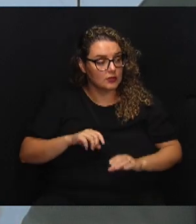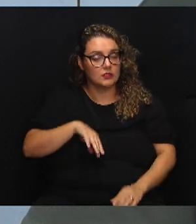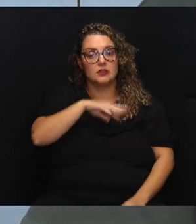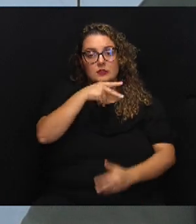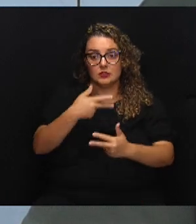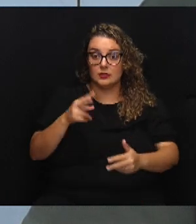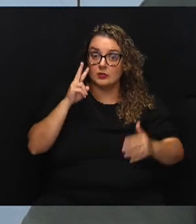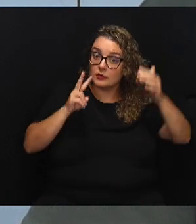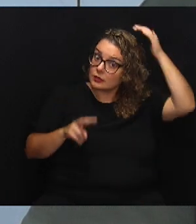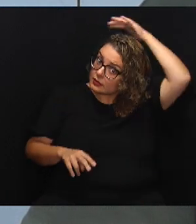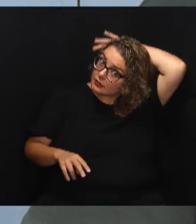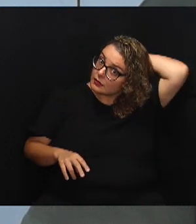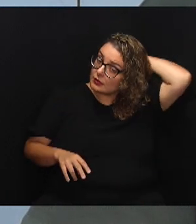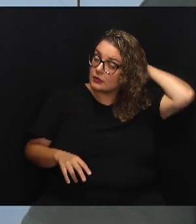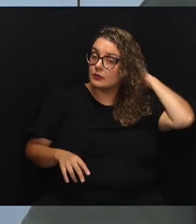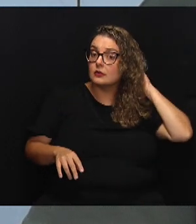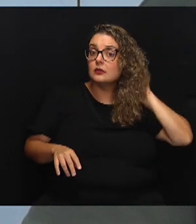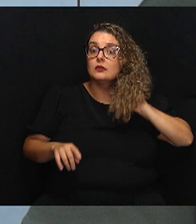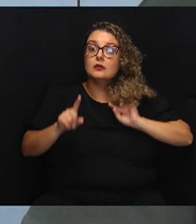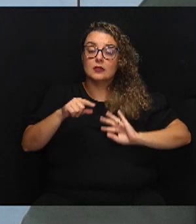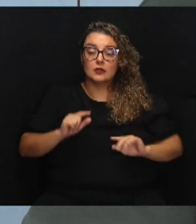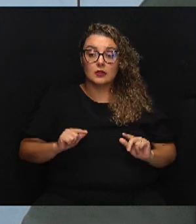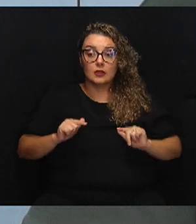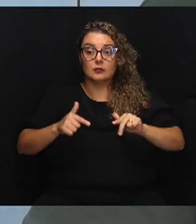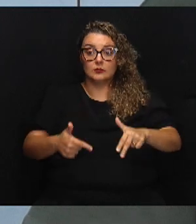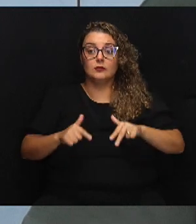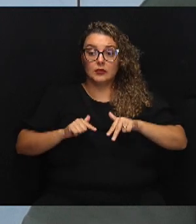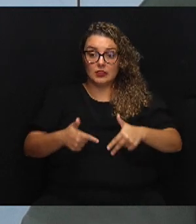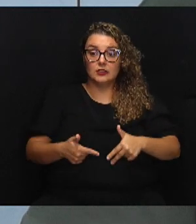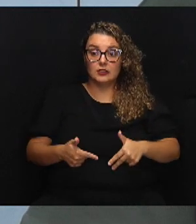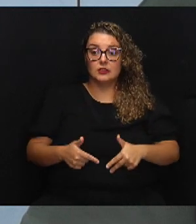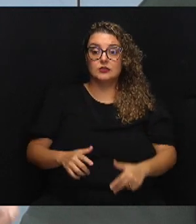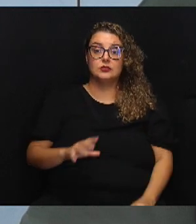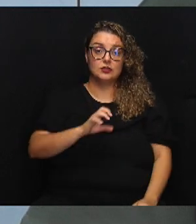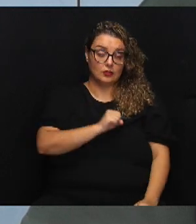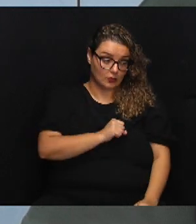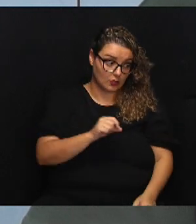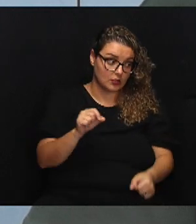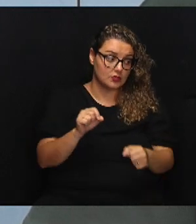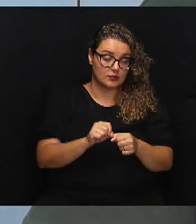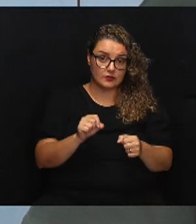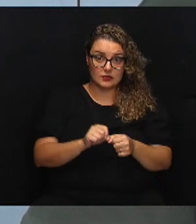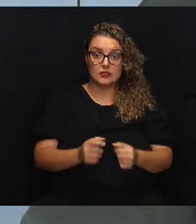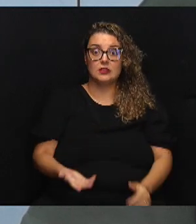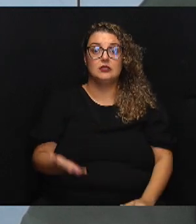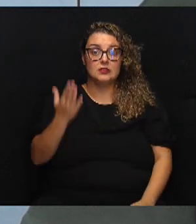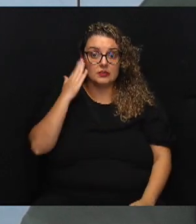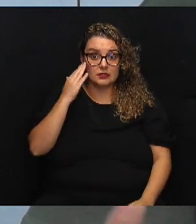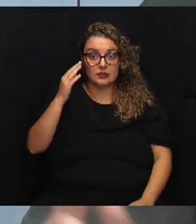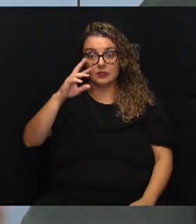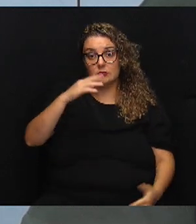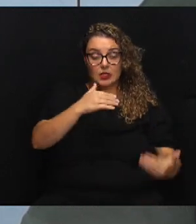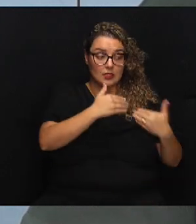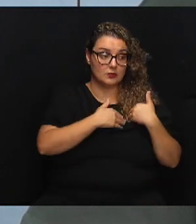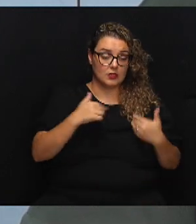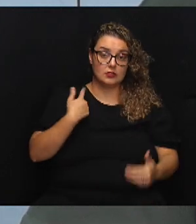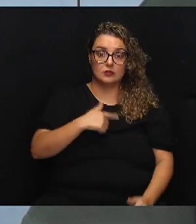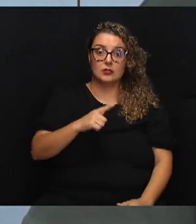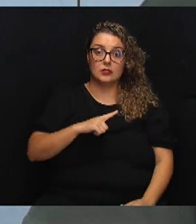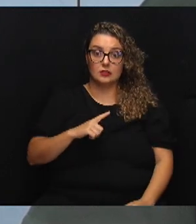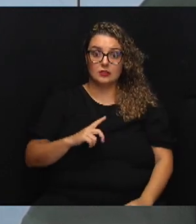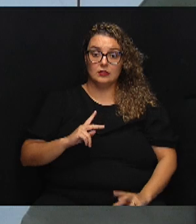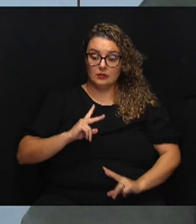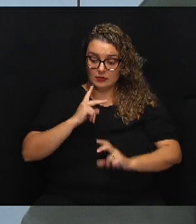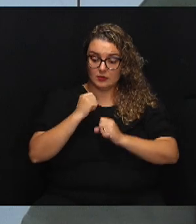vê que ele é bem atuante e gosta do que faz e sabe da responsabilidade que a gente tem, onde vai trazer mais força